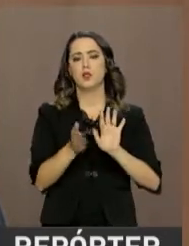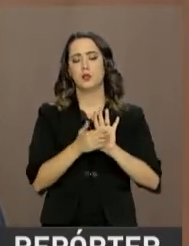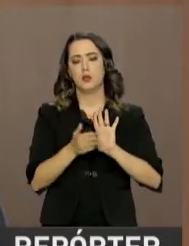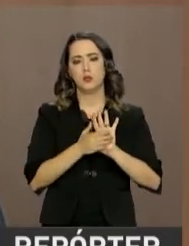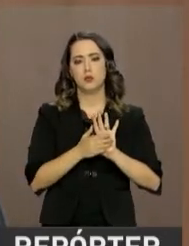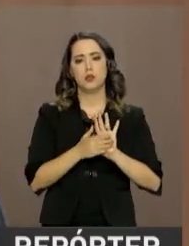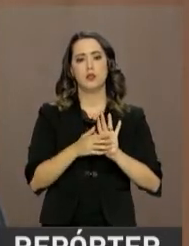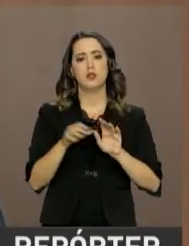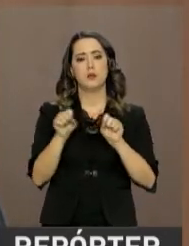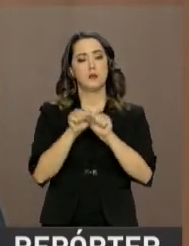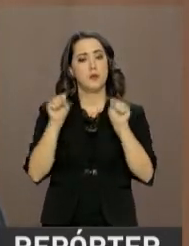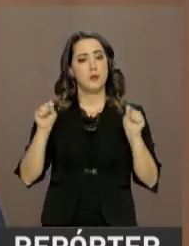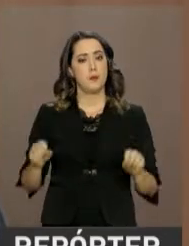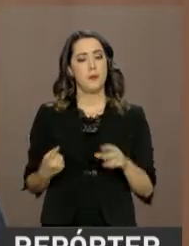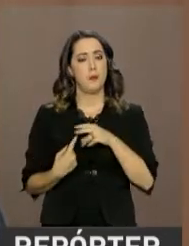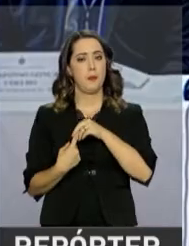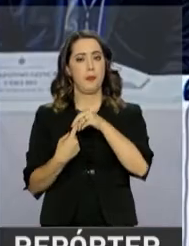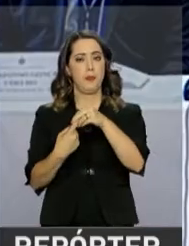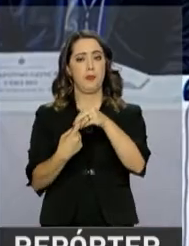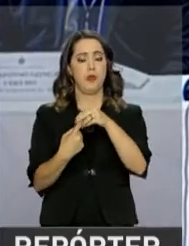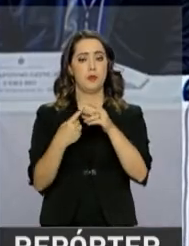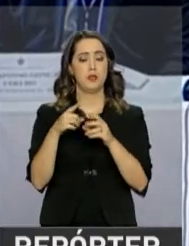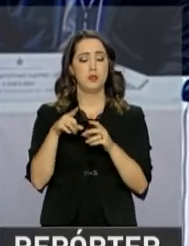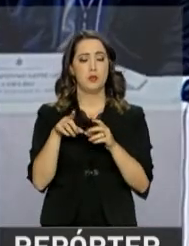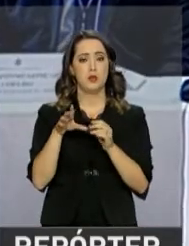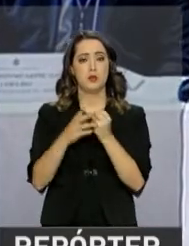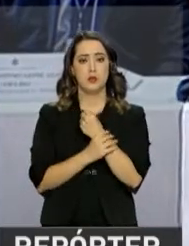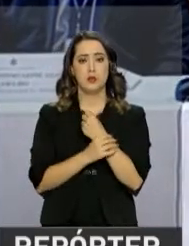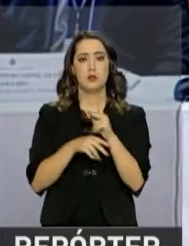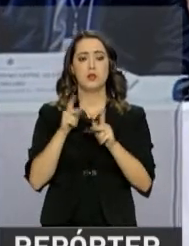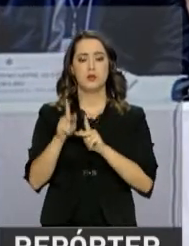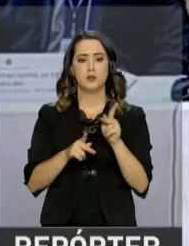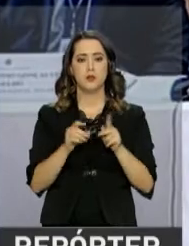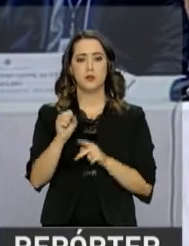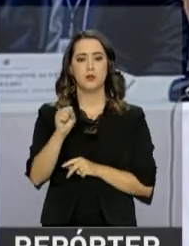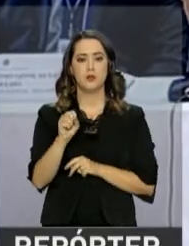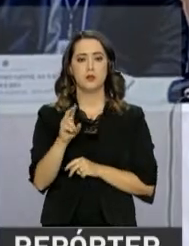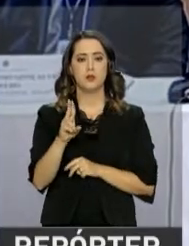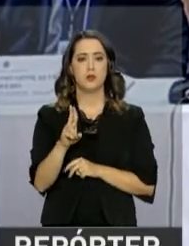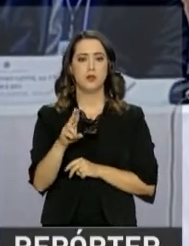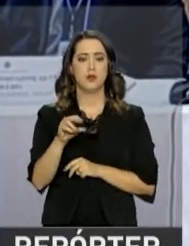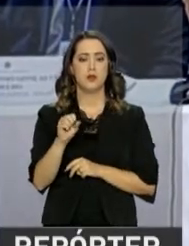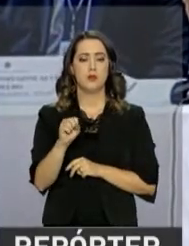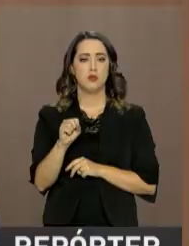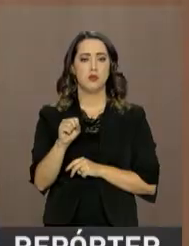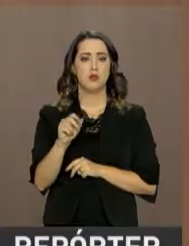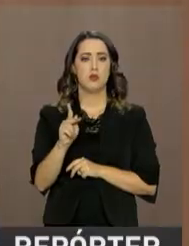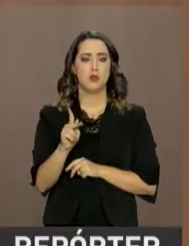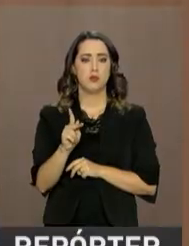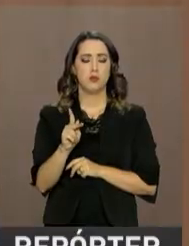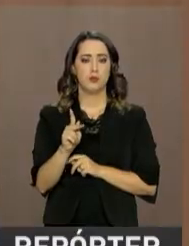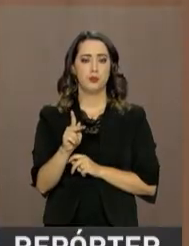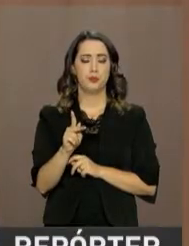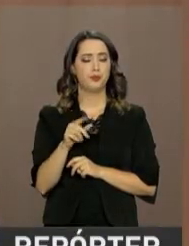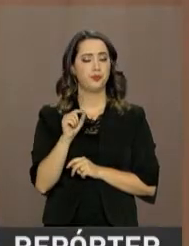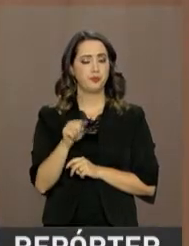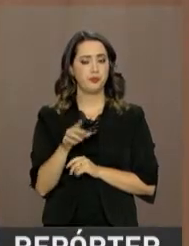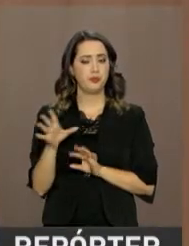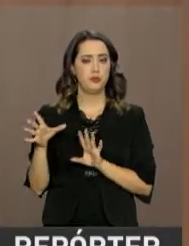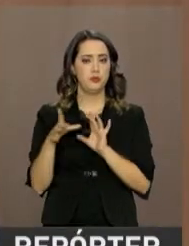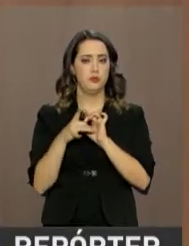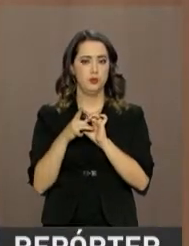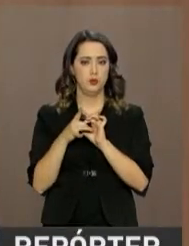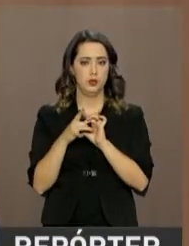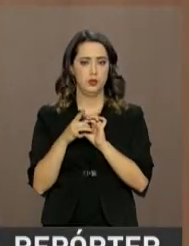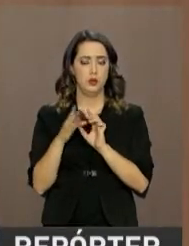Sistema Único de Segurança Pública, o SUSP, as operações integradas serão cada vez mais frequentes. Ele integra